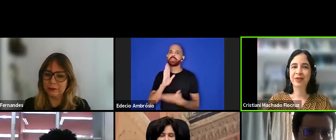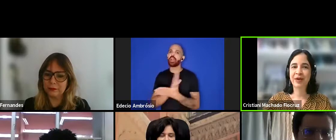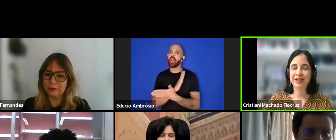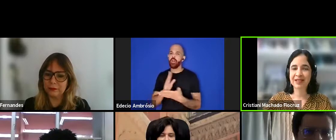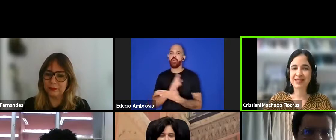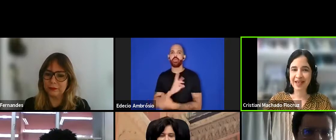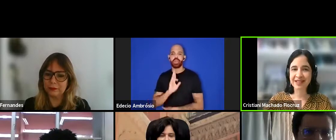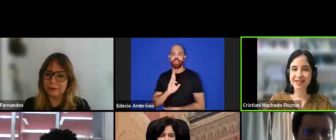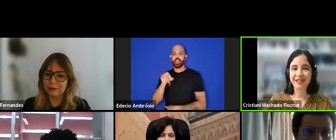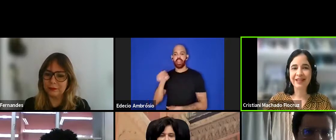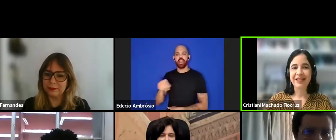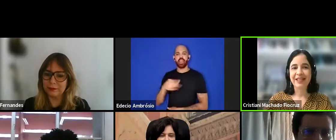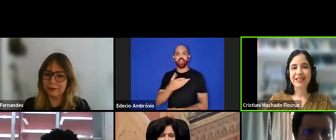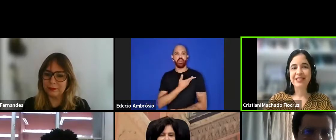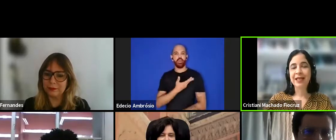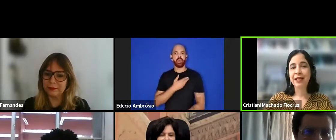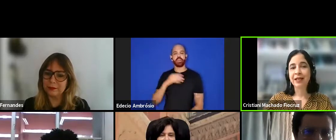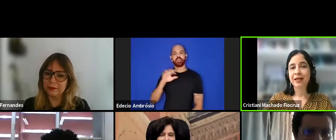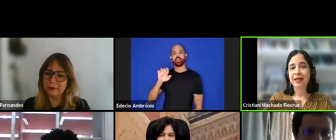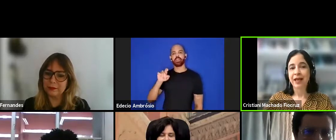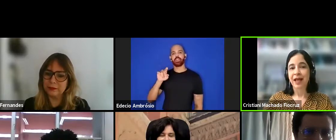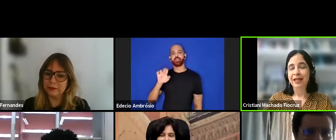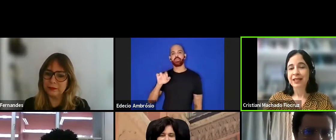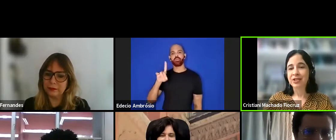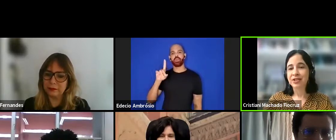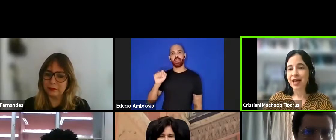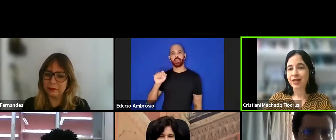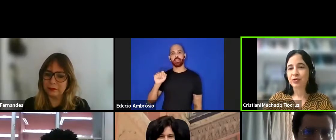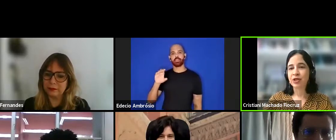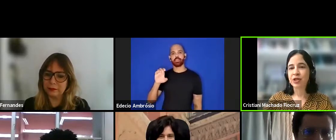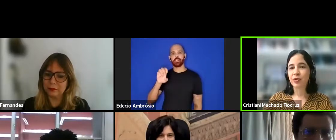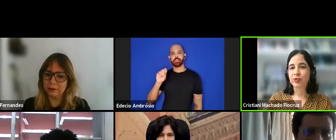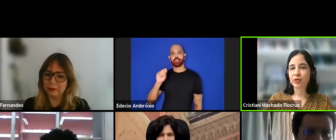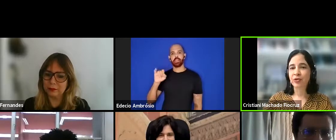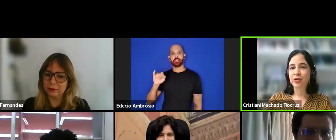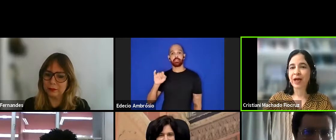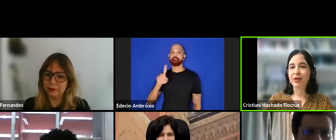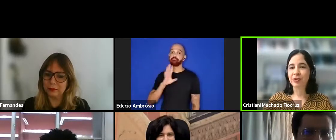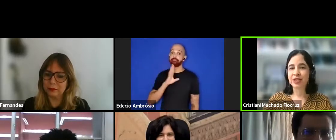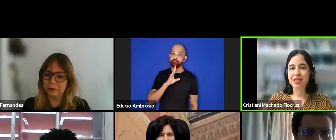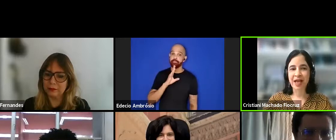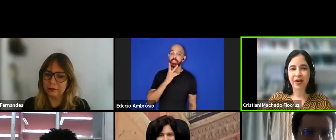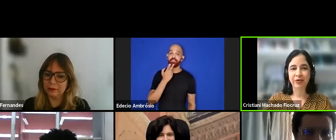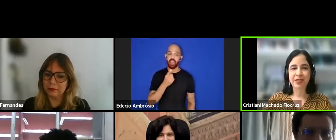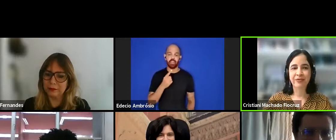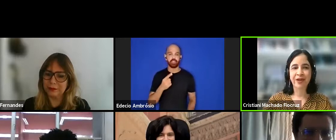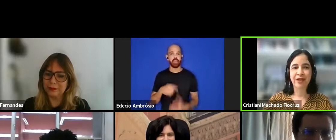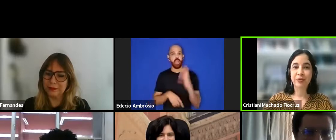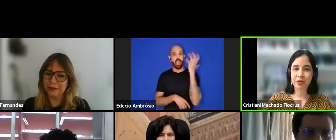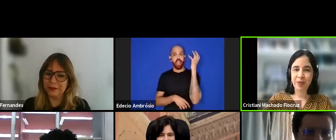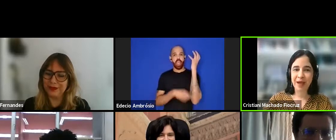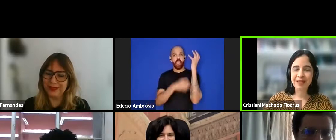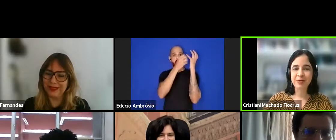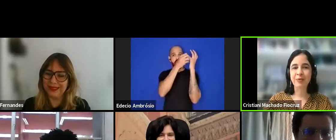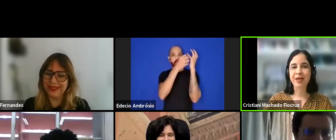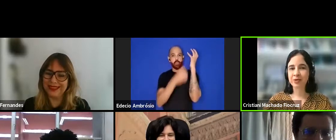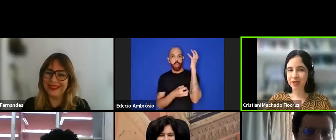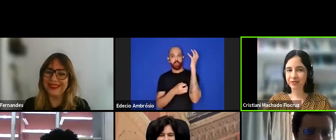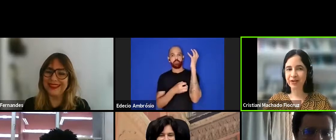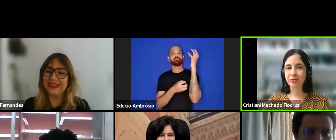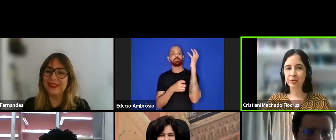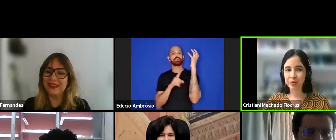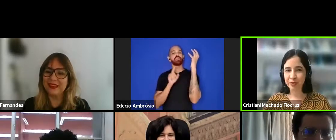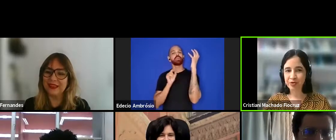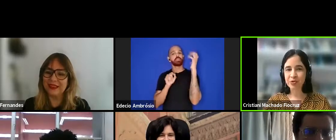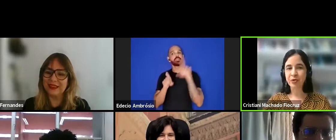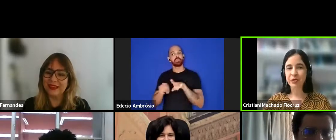nossa colega Eduarda Sessi, né? E se aquele ditado de que um fruto não cai longe das árvores é válido para os pais, eu também acho que